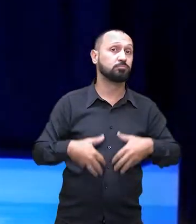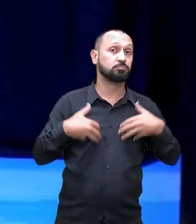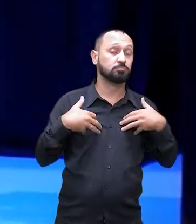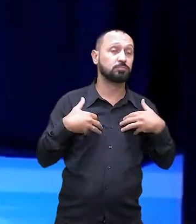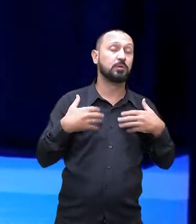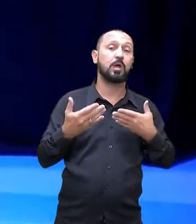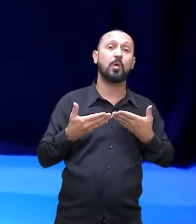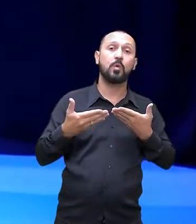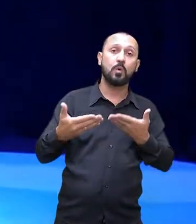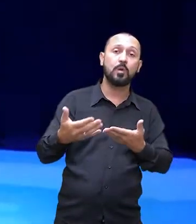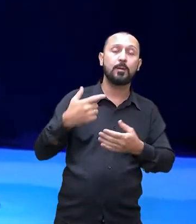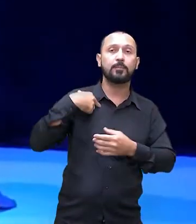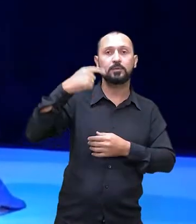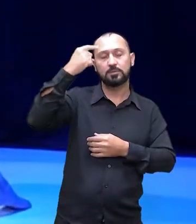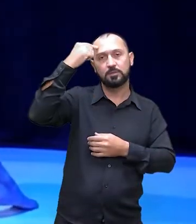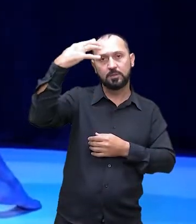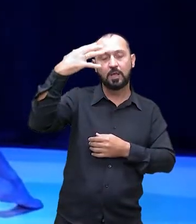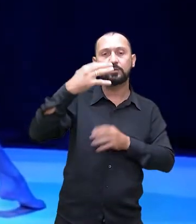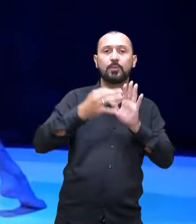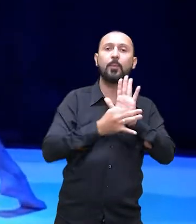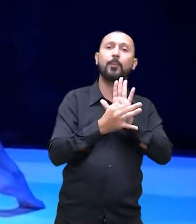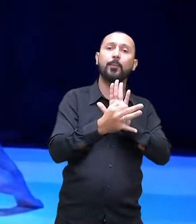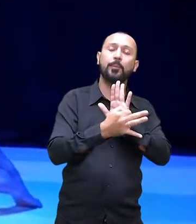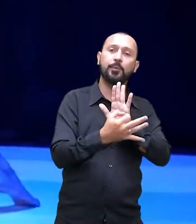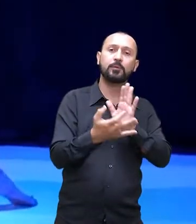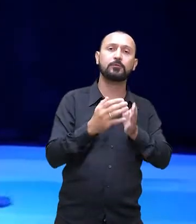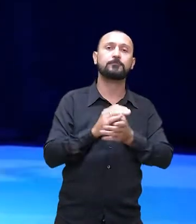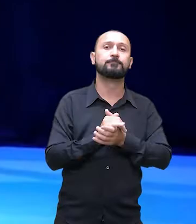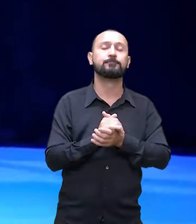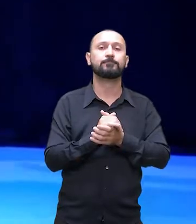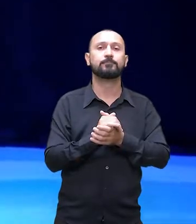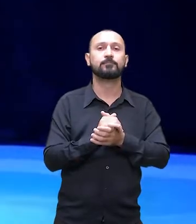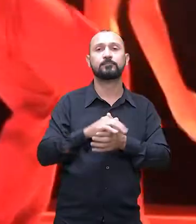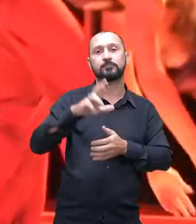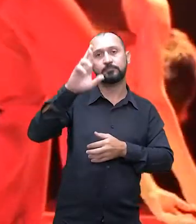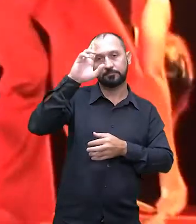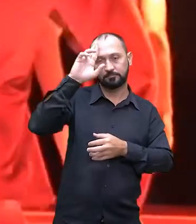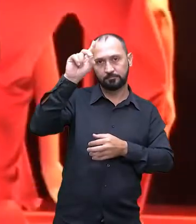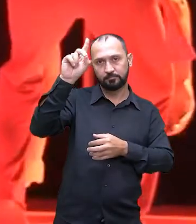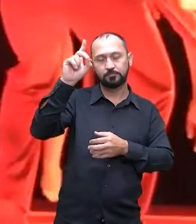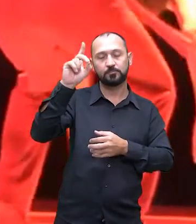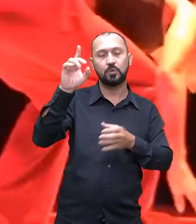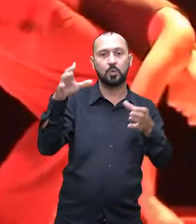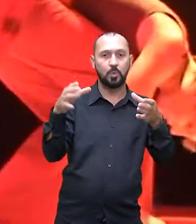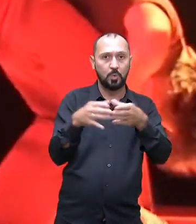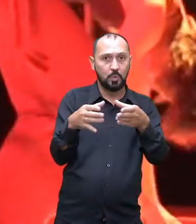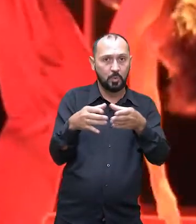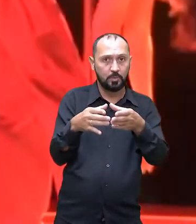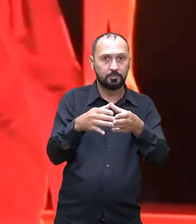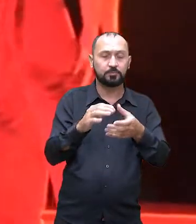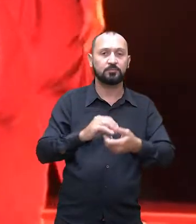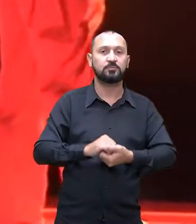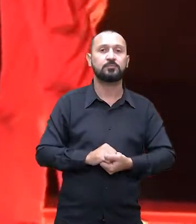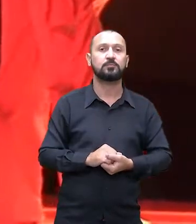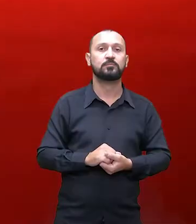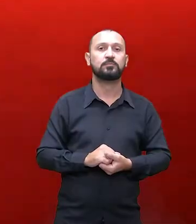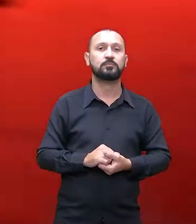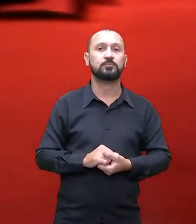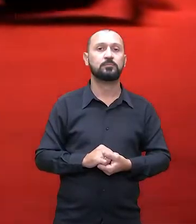generoso em me acolher, em acolher as minhas ideias, as minhas propostas, tanto a direção quanto o elenco.